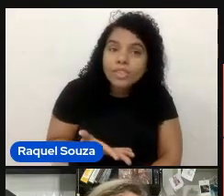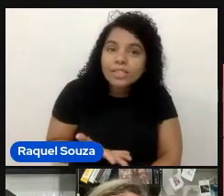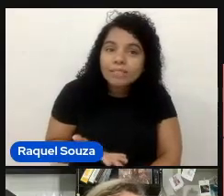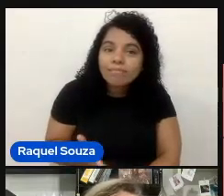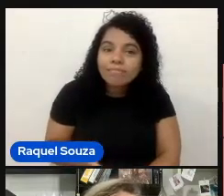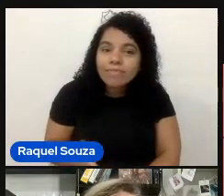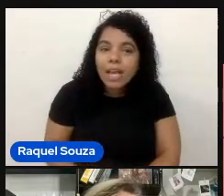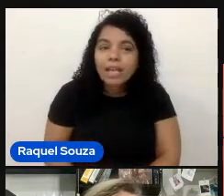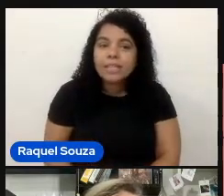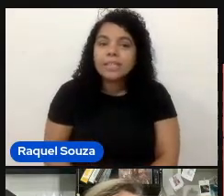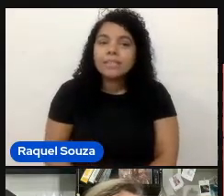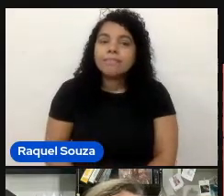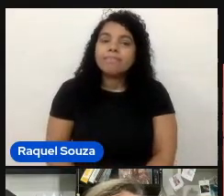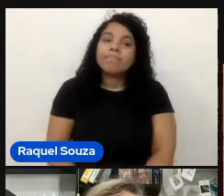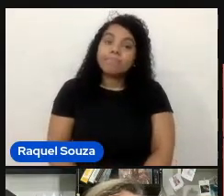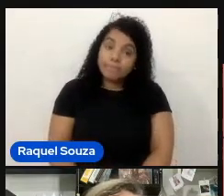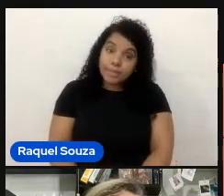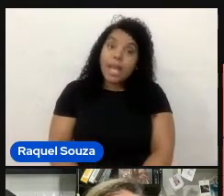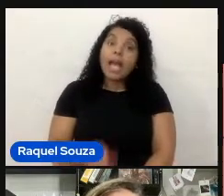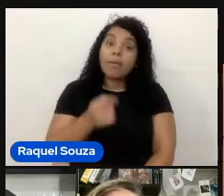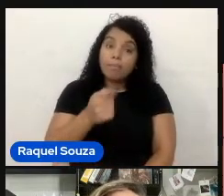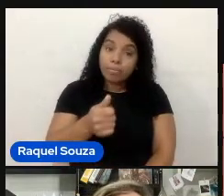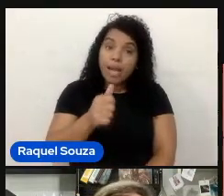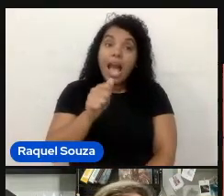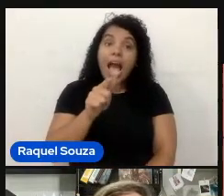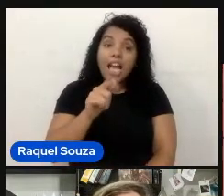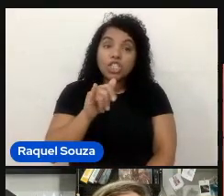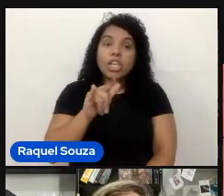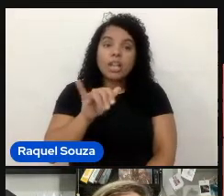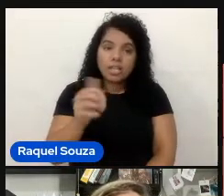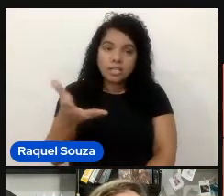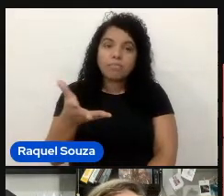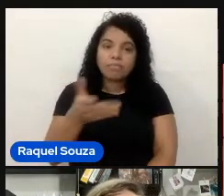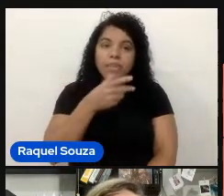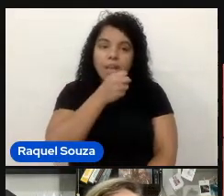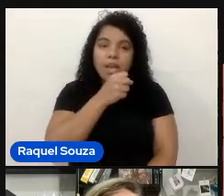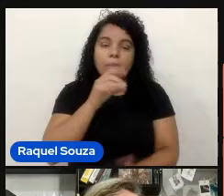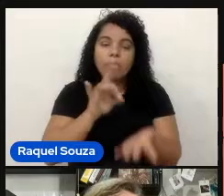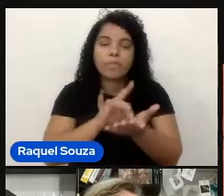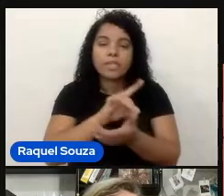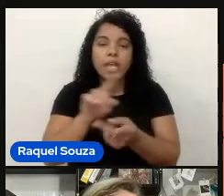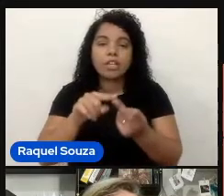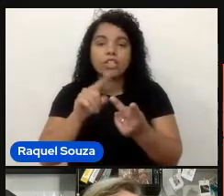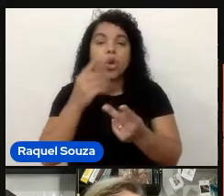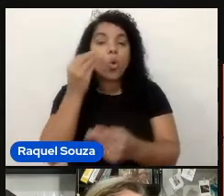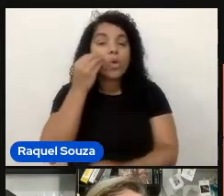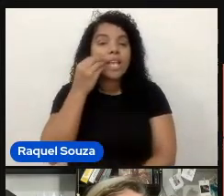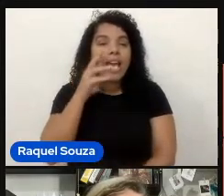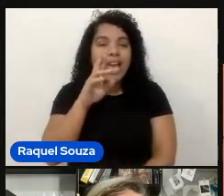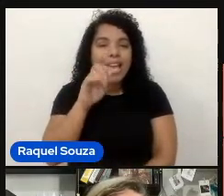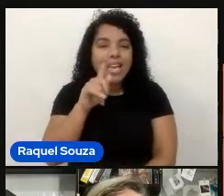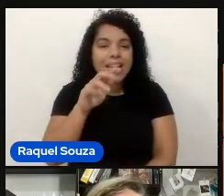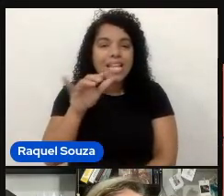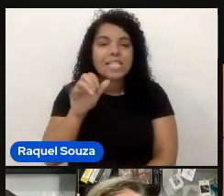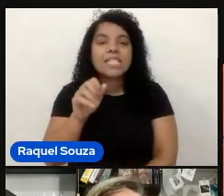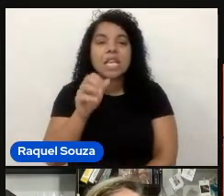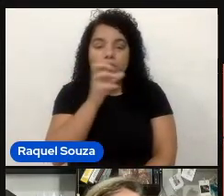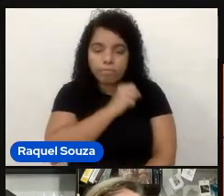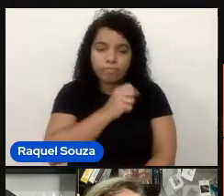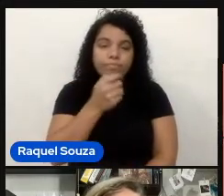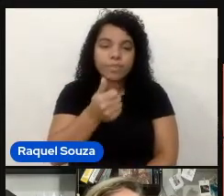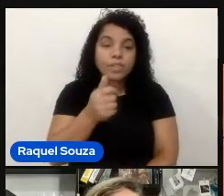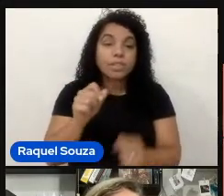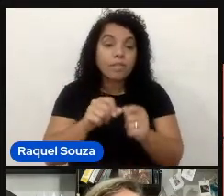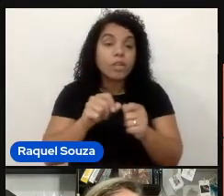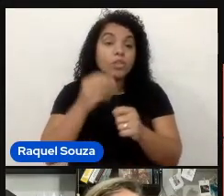Bom, ela agiliza uma parte do processo. Então, por exemplo, o que a gente trouxe de exemplo de um teste regressivo, sim, agiliza. Você faz o mesmo teste